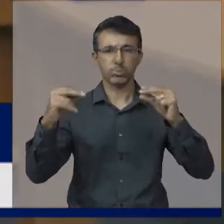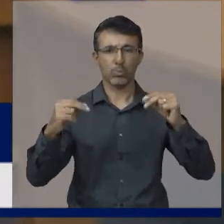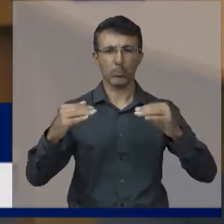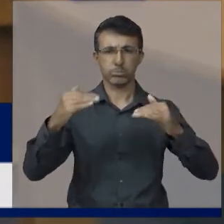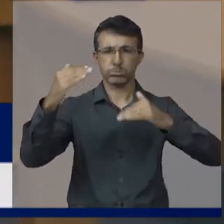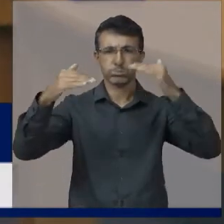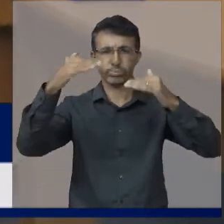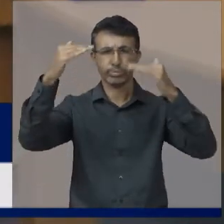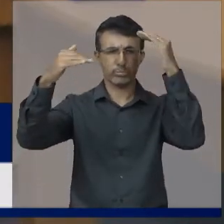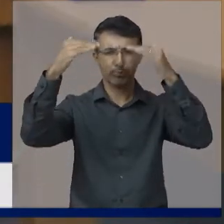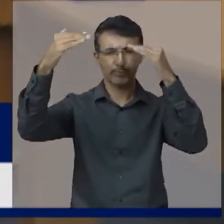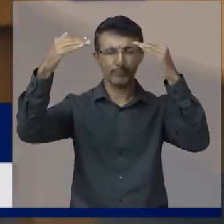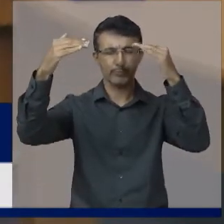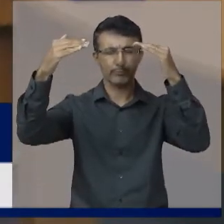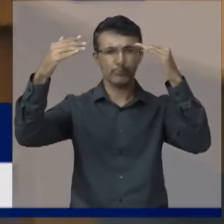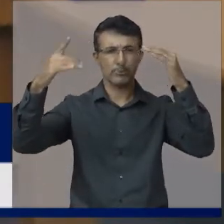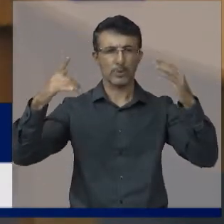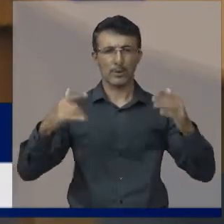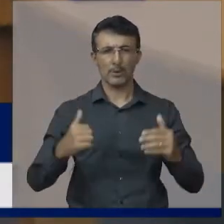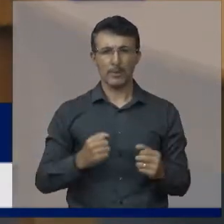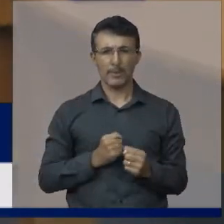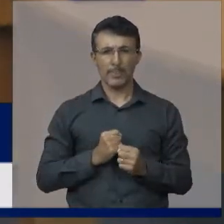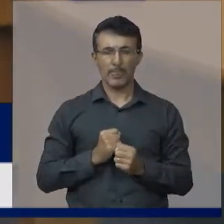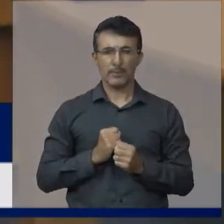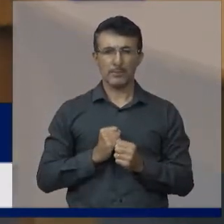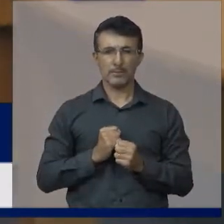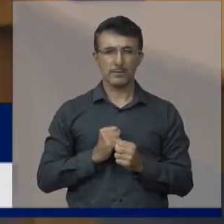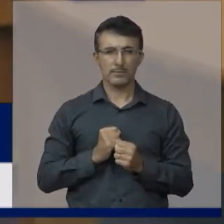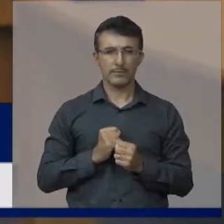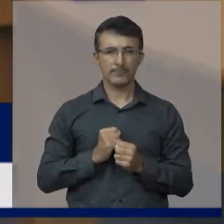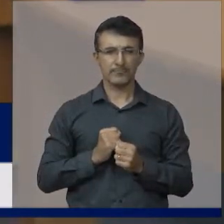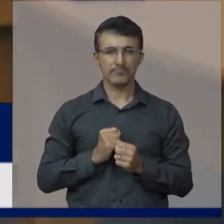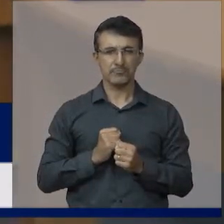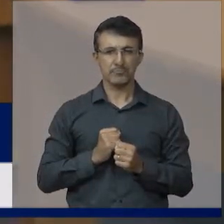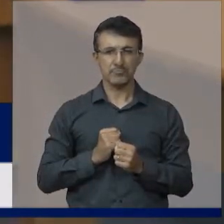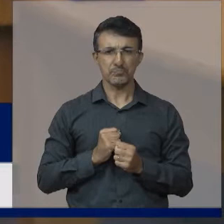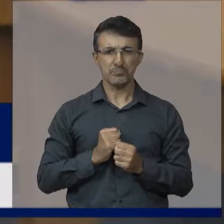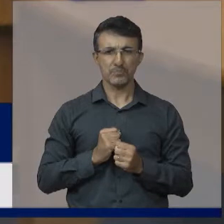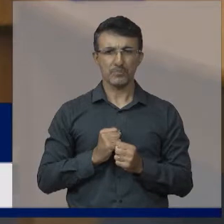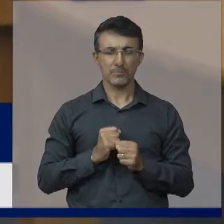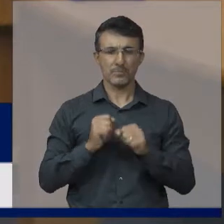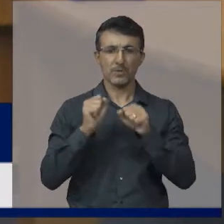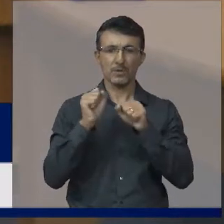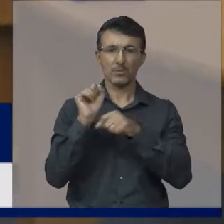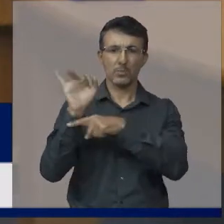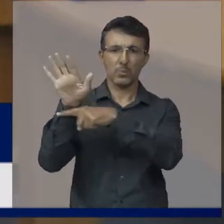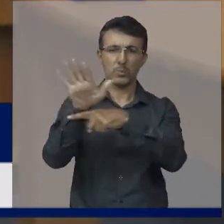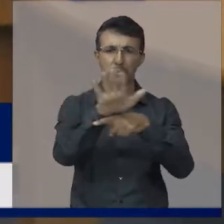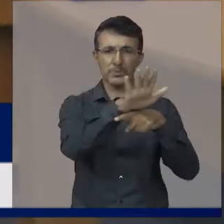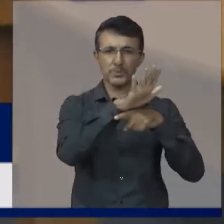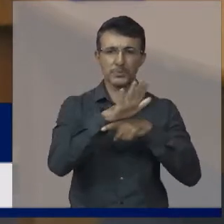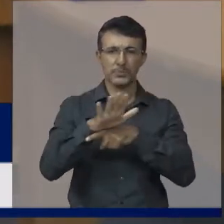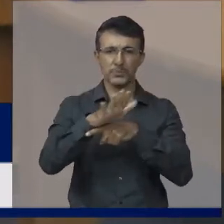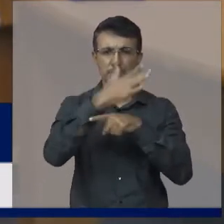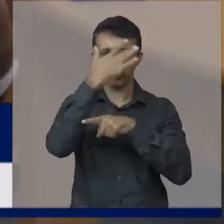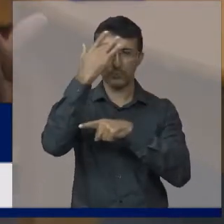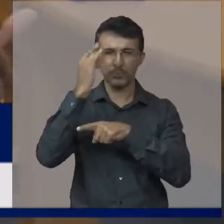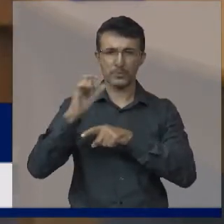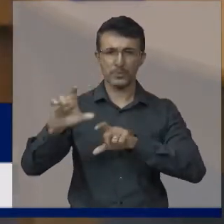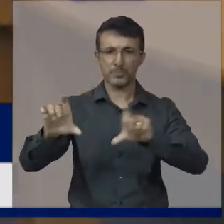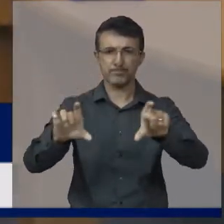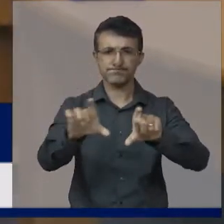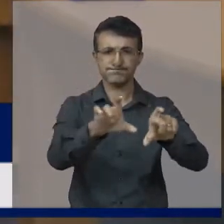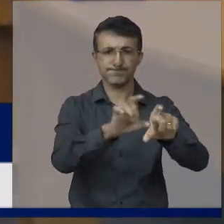impactar diretamente na vida das pessoas. Que a Câmara, né, nós aqui somos um elo, os vereadores são um elo de